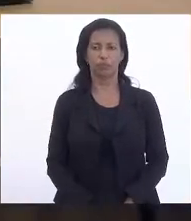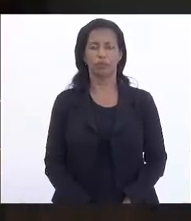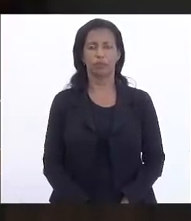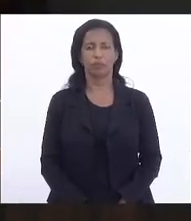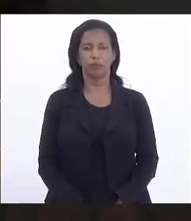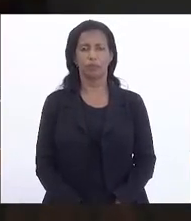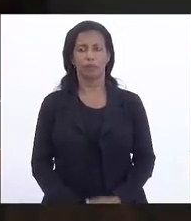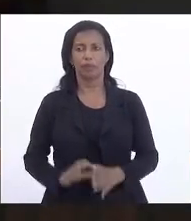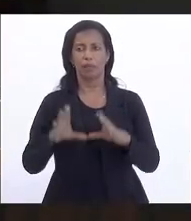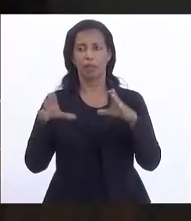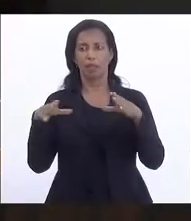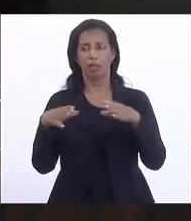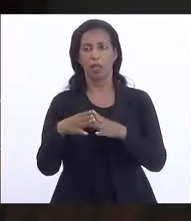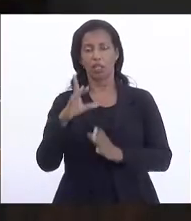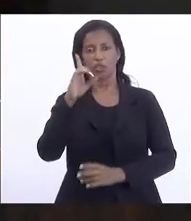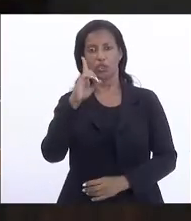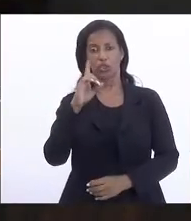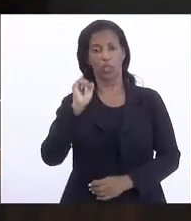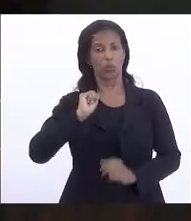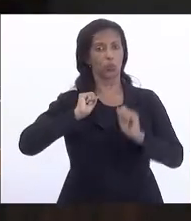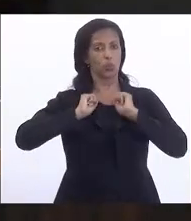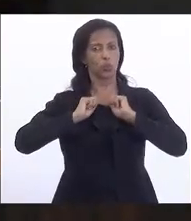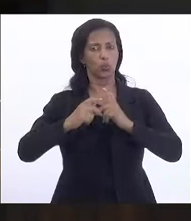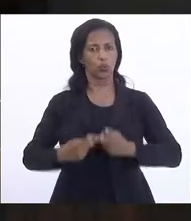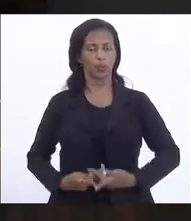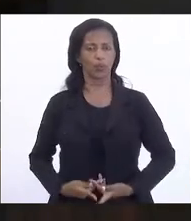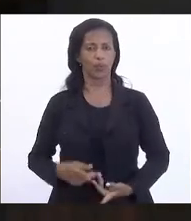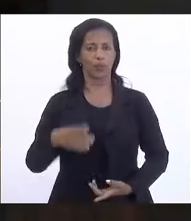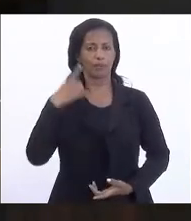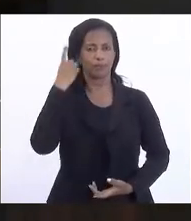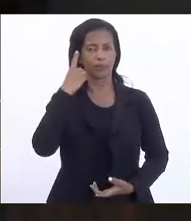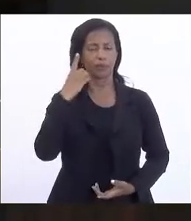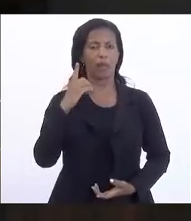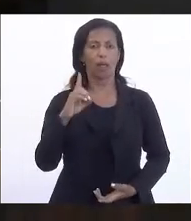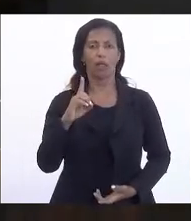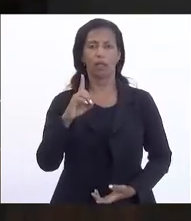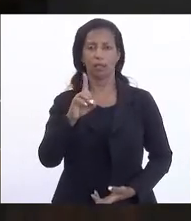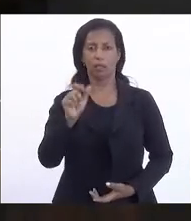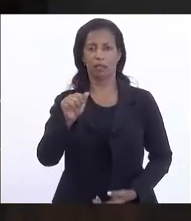Pela Comissão de Defesa dos Direitos Humanos e Cidadania, a deputada Dani Monteiro.